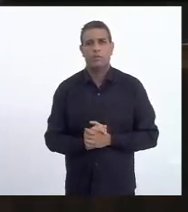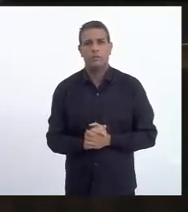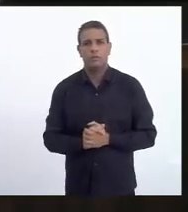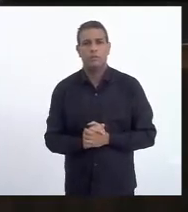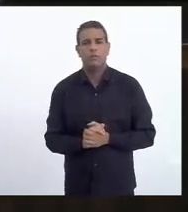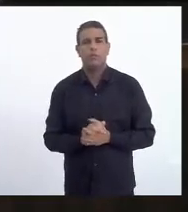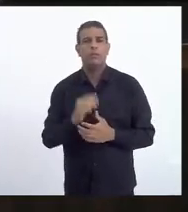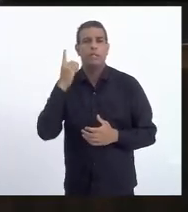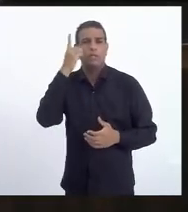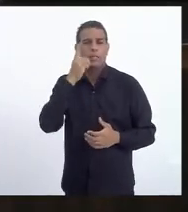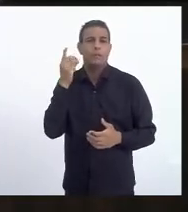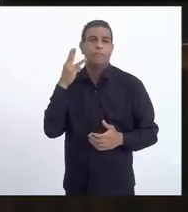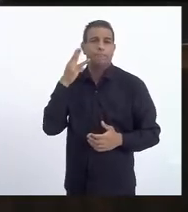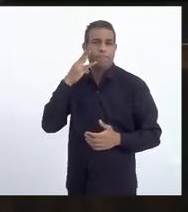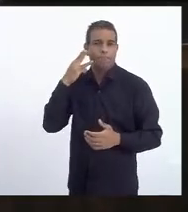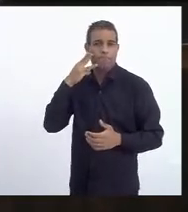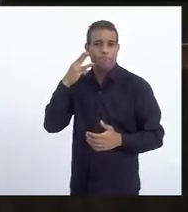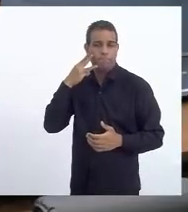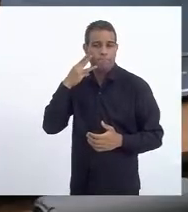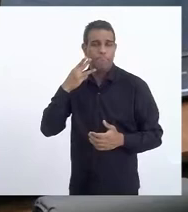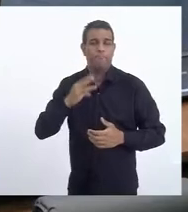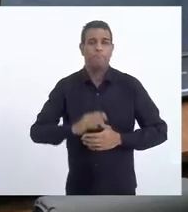dez minutos no tempo regimental